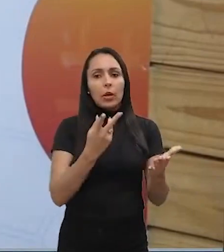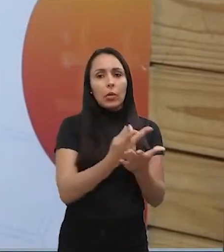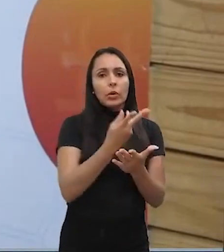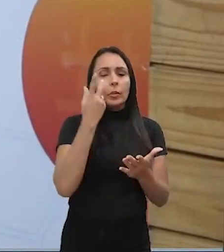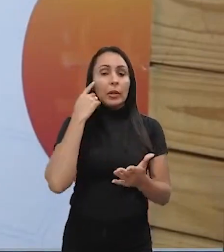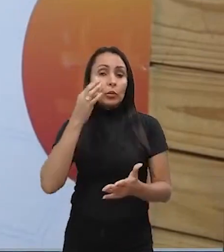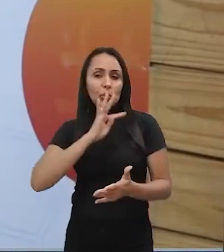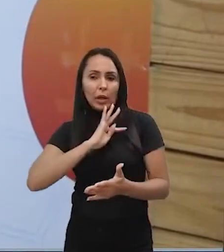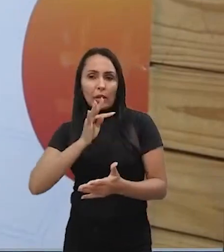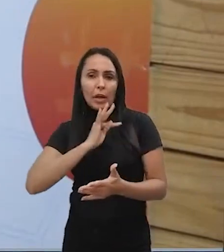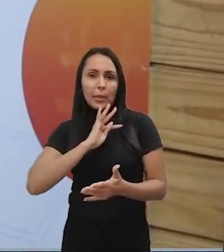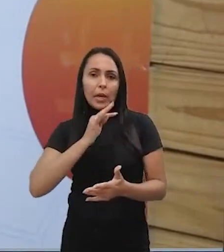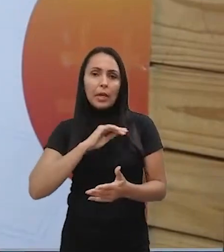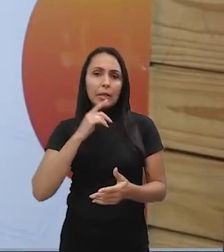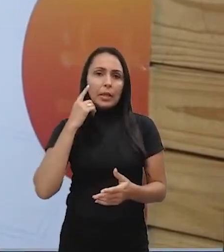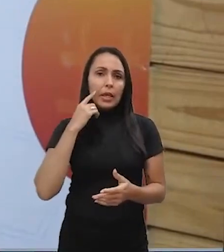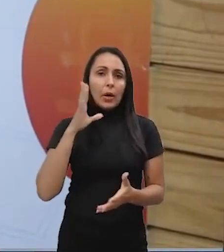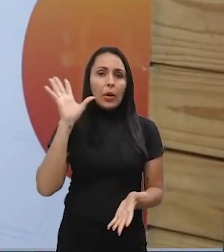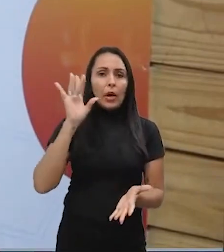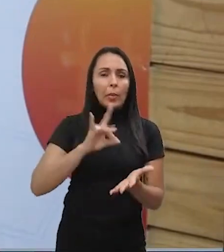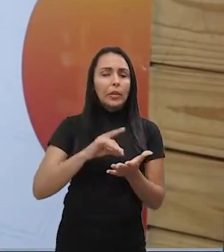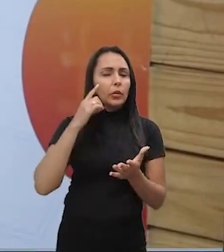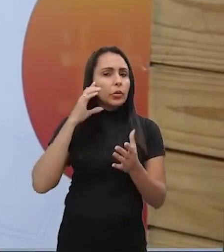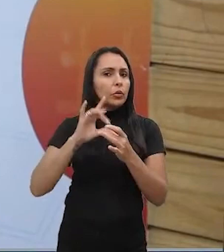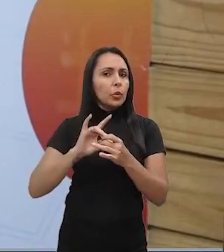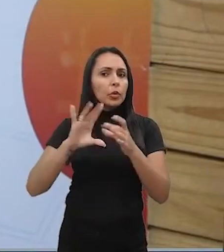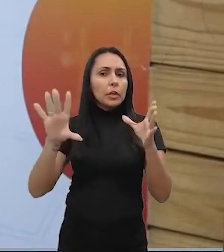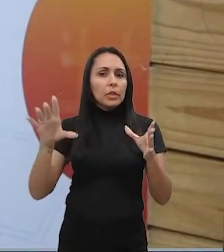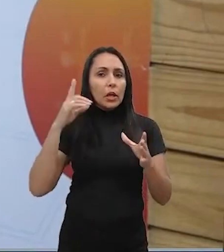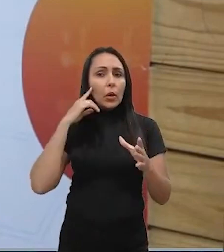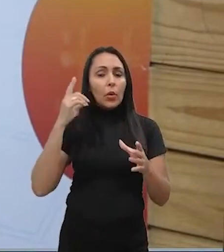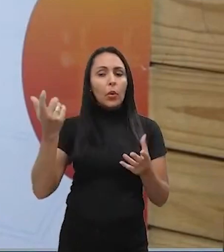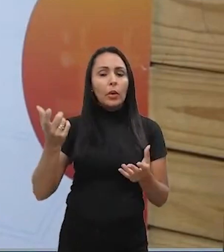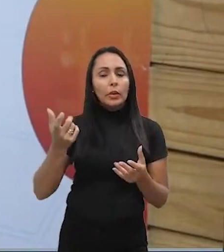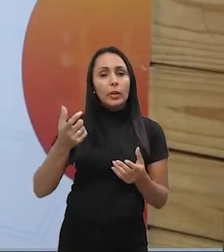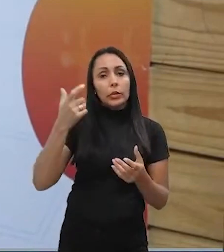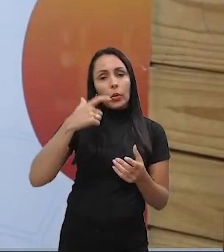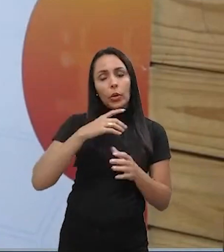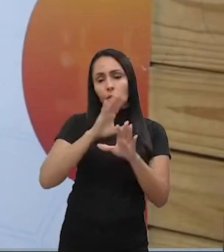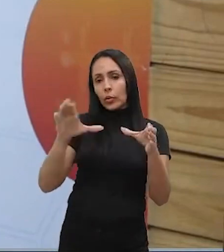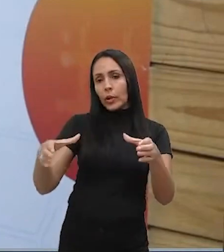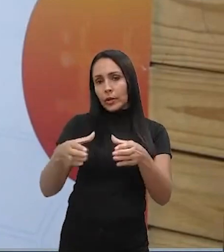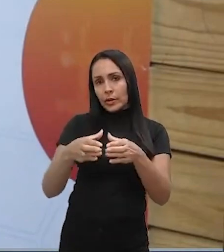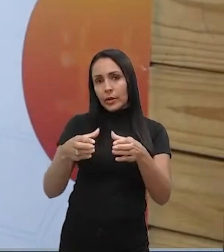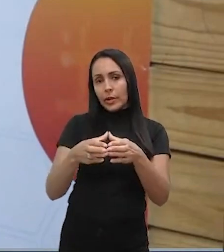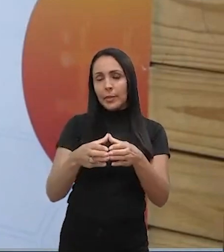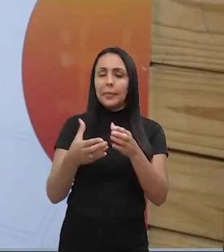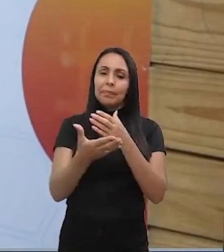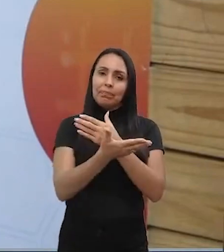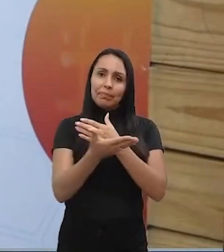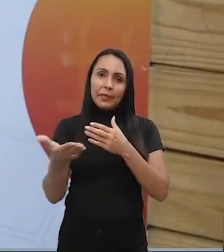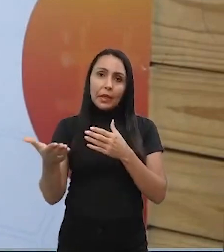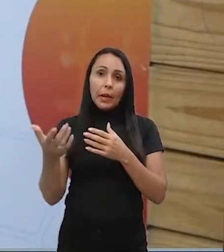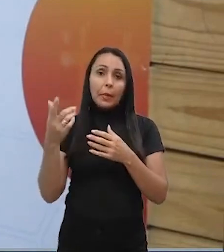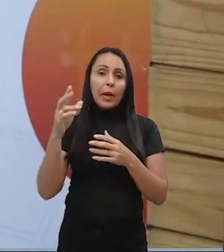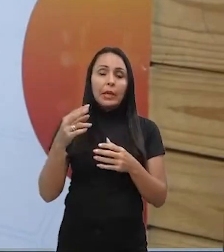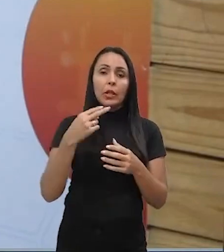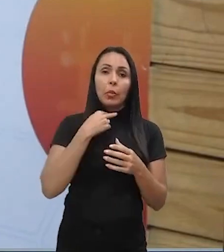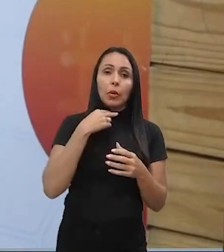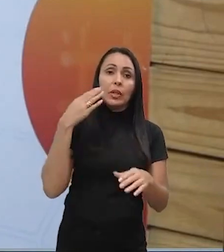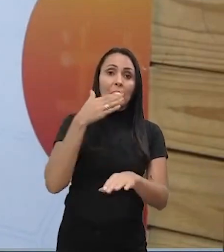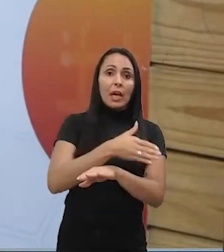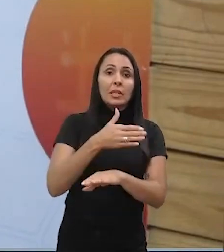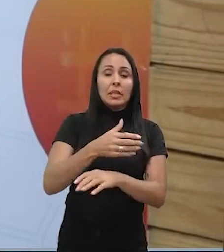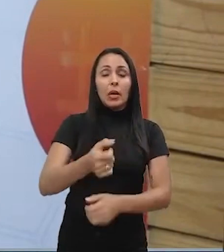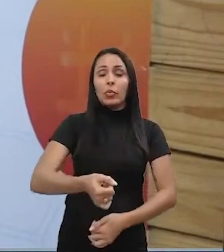aconteceu tecnicamente. Eu realmente me coloquei à disposição e estou, eu e toda a equipe, à disposição. Mas nós não podemos acessar